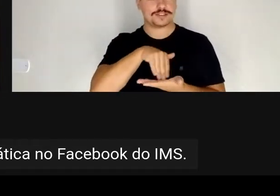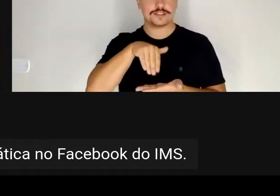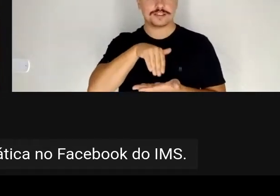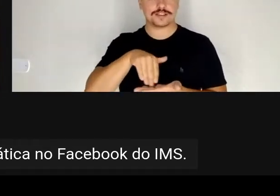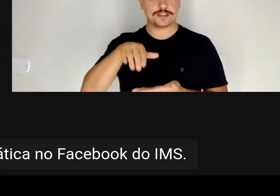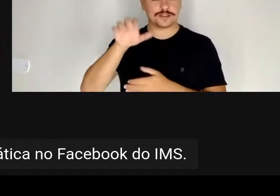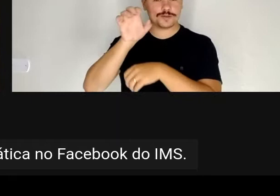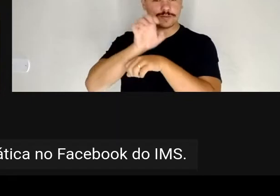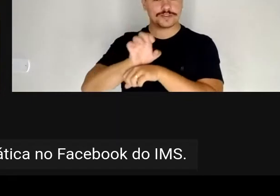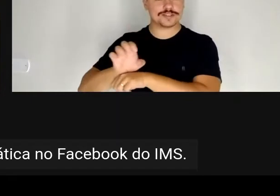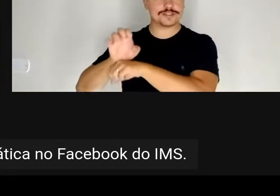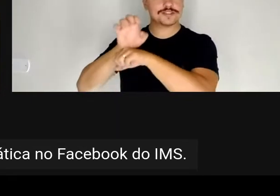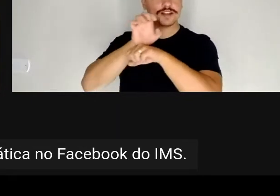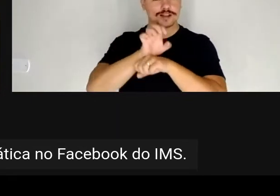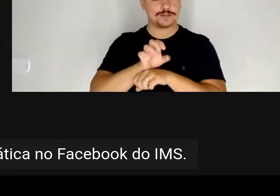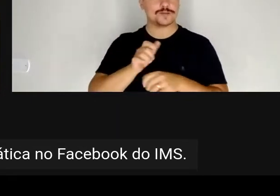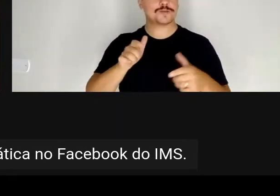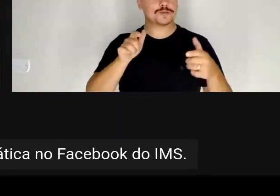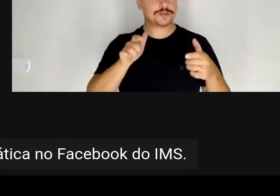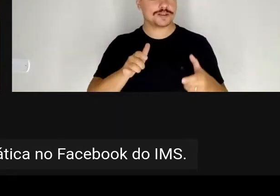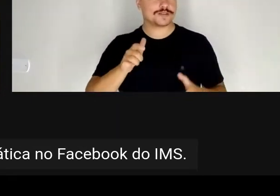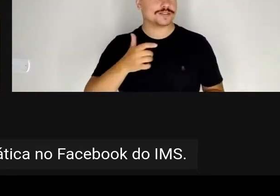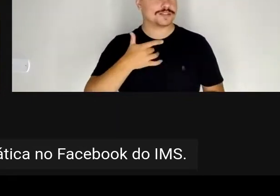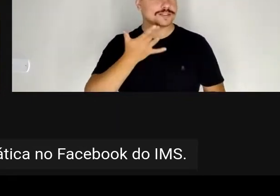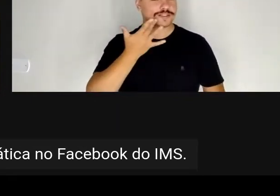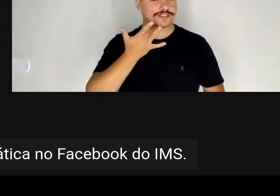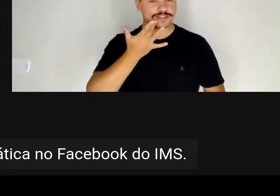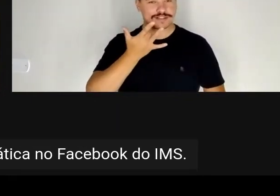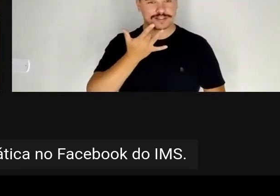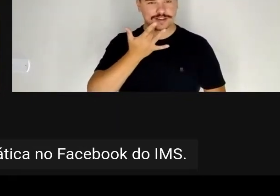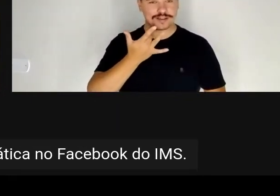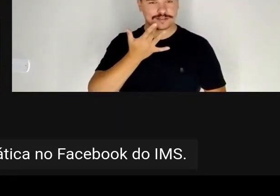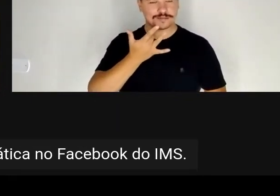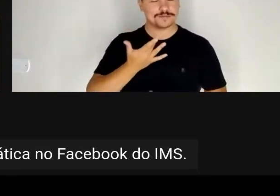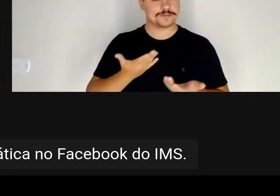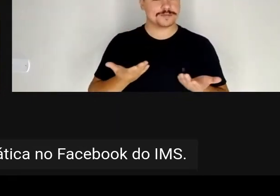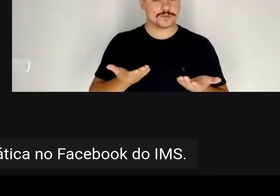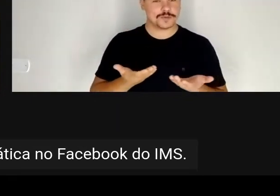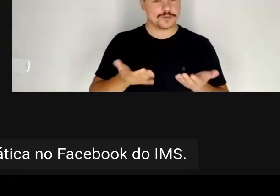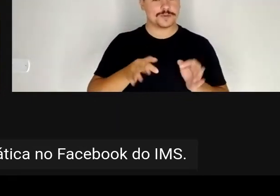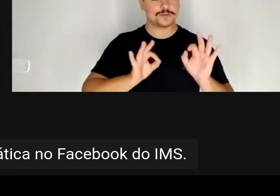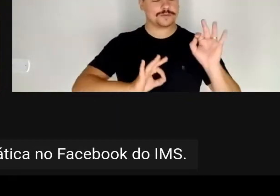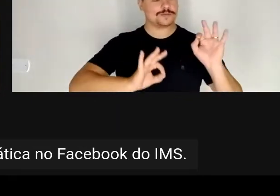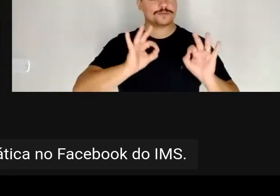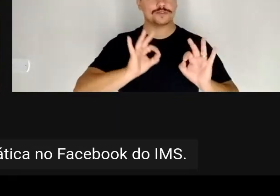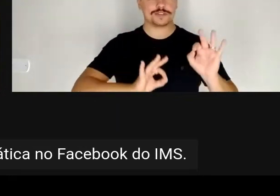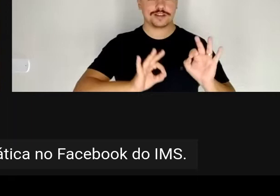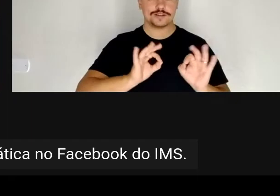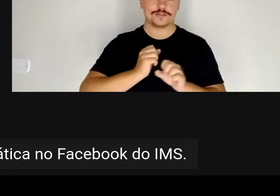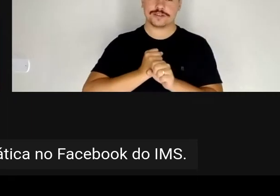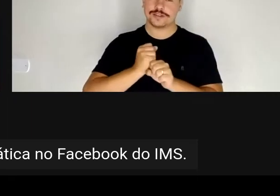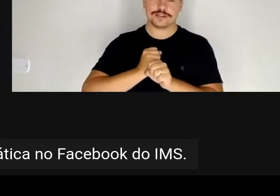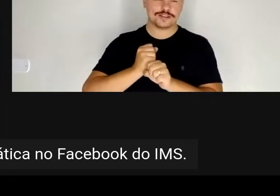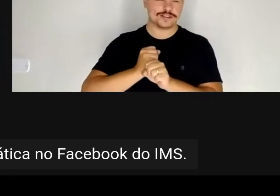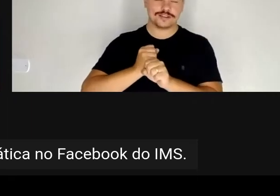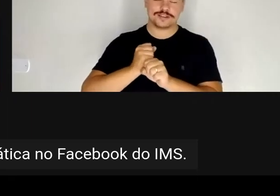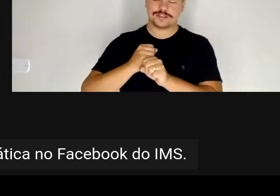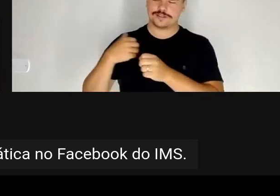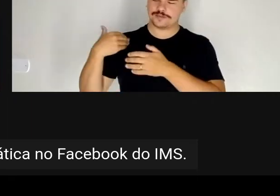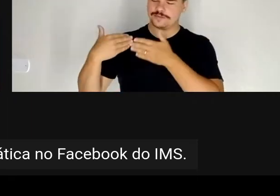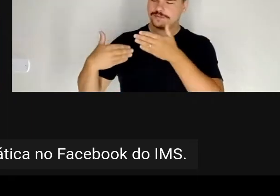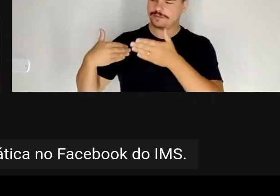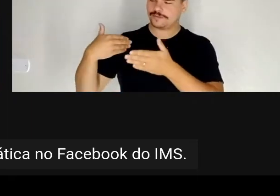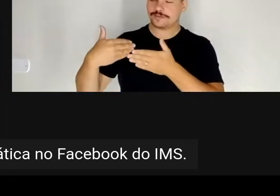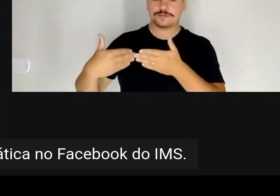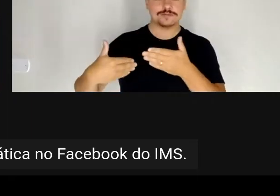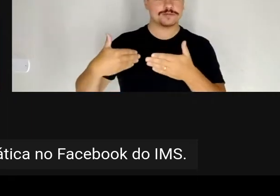de Cultura do Ceará. E este, um projeto de vários anos, né, se